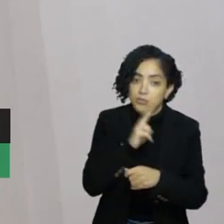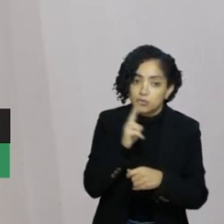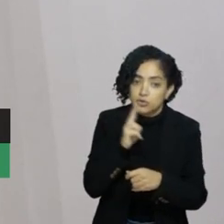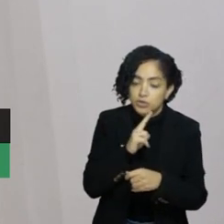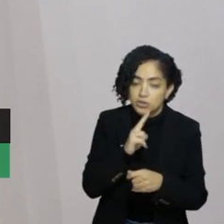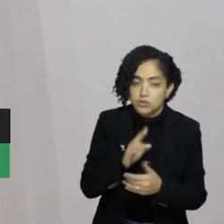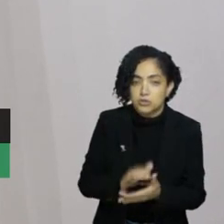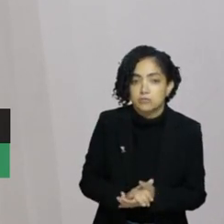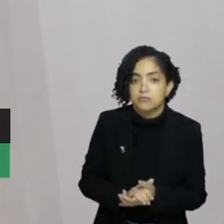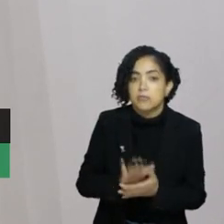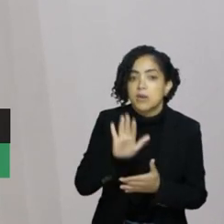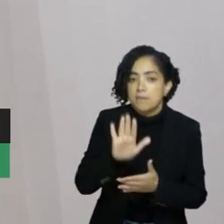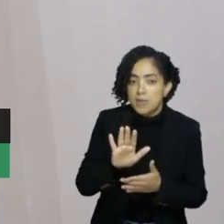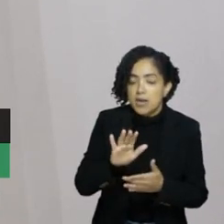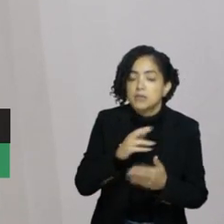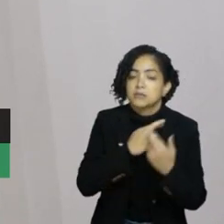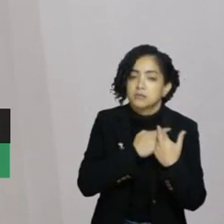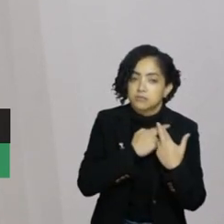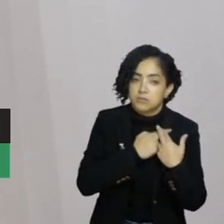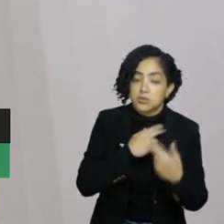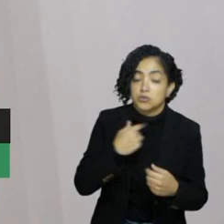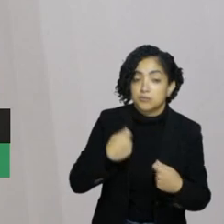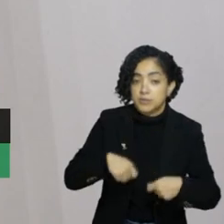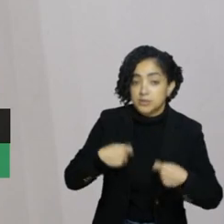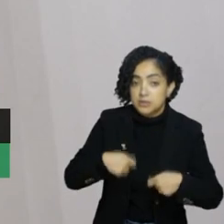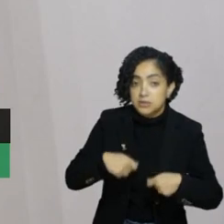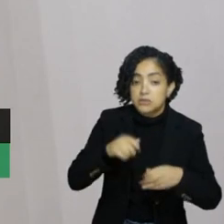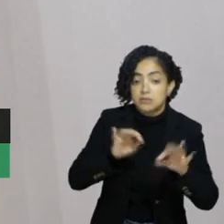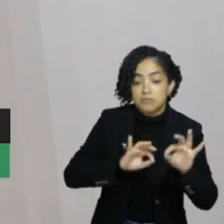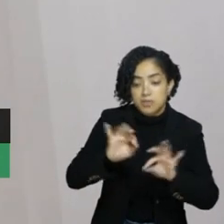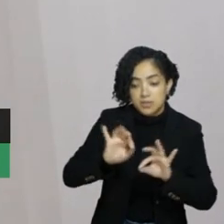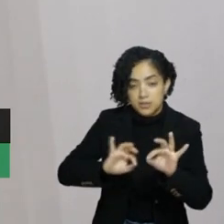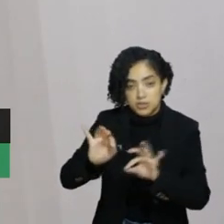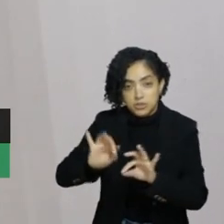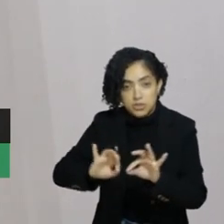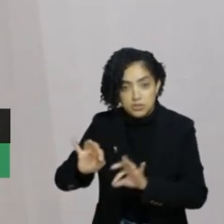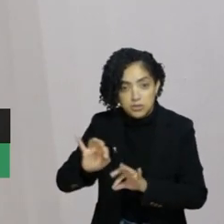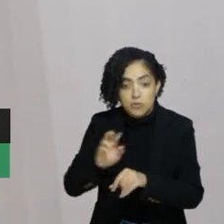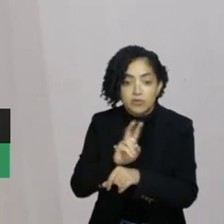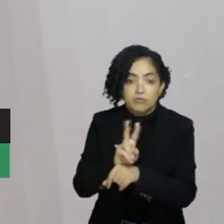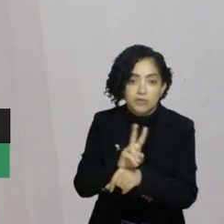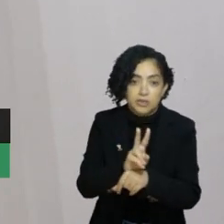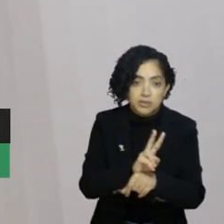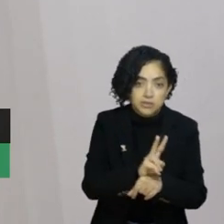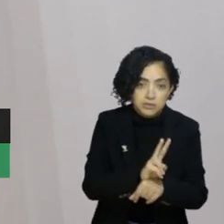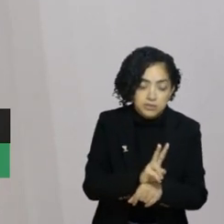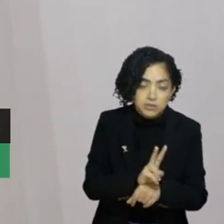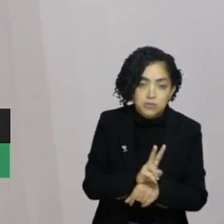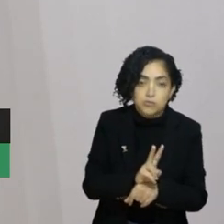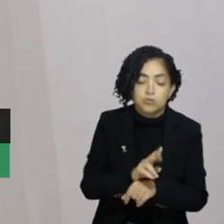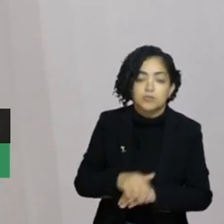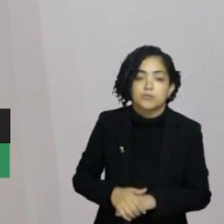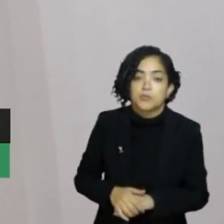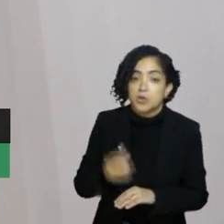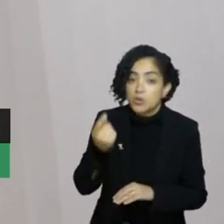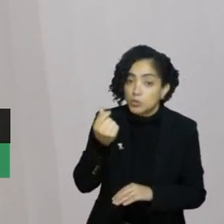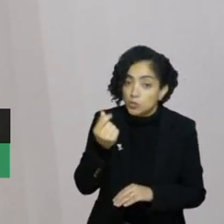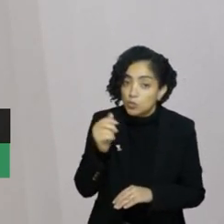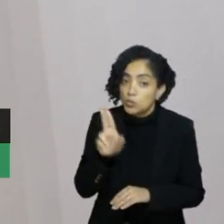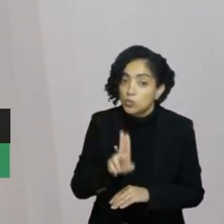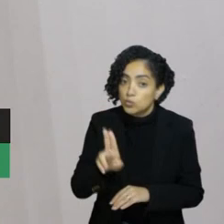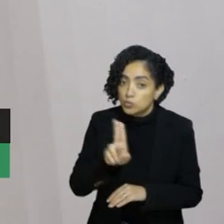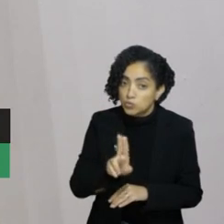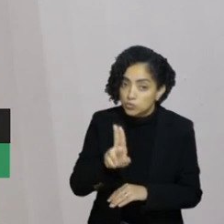que é preciso ter responsabilidade, planejamento e fiscalização no uso dos recursos